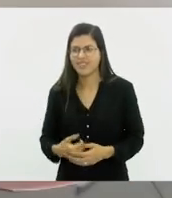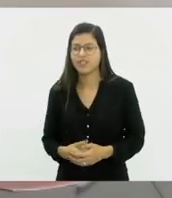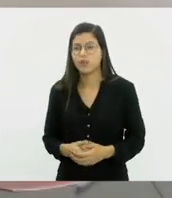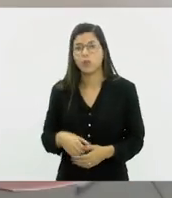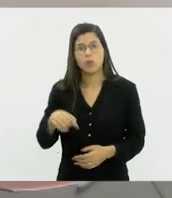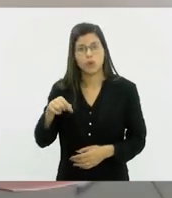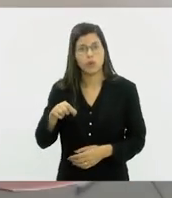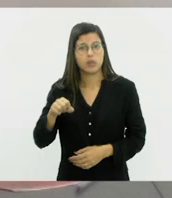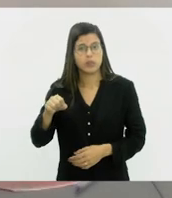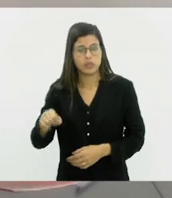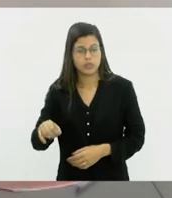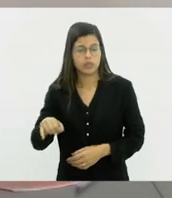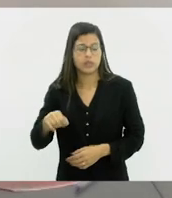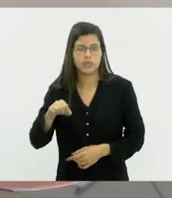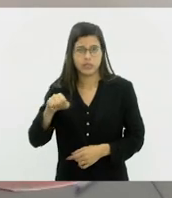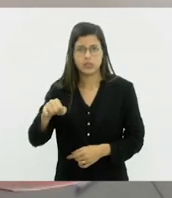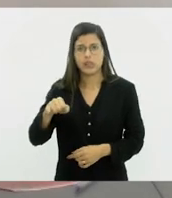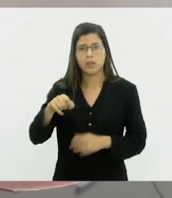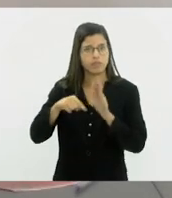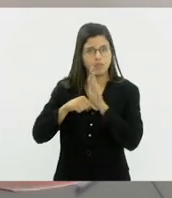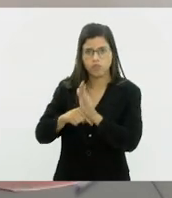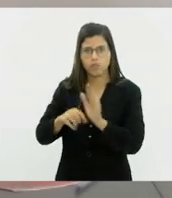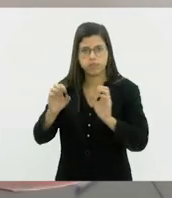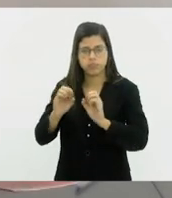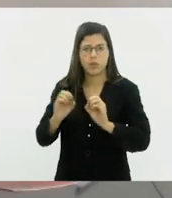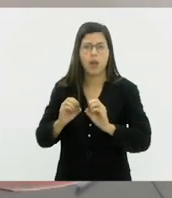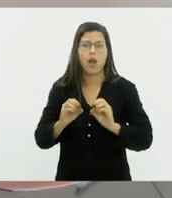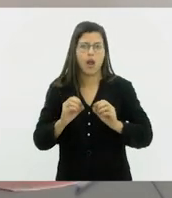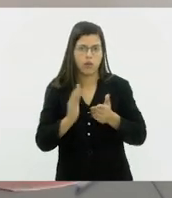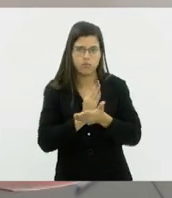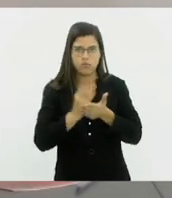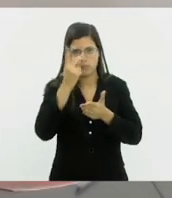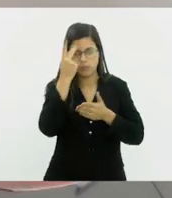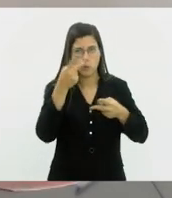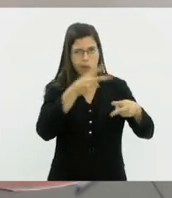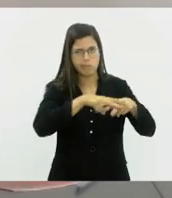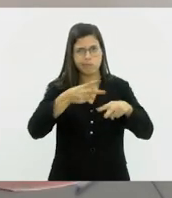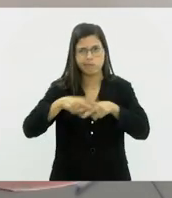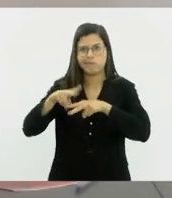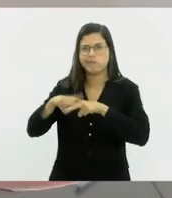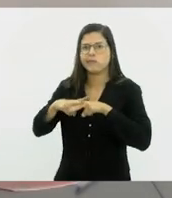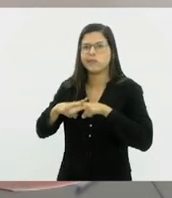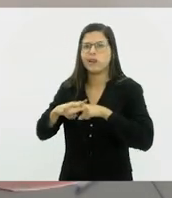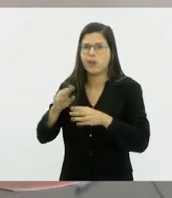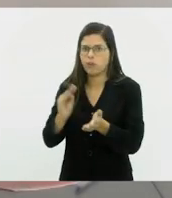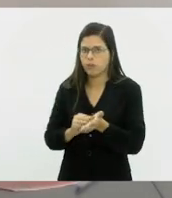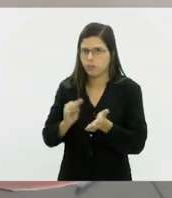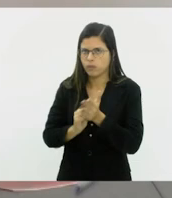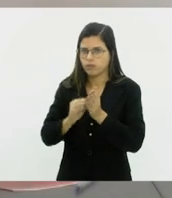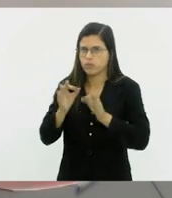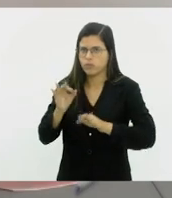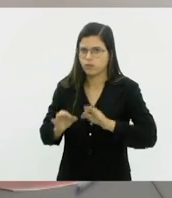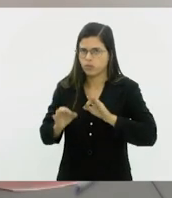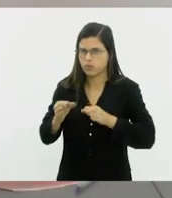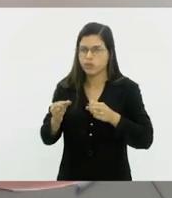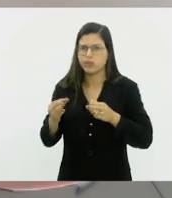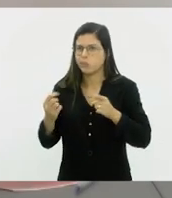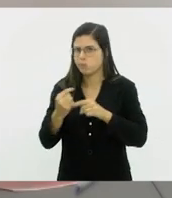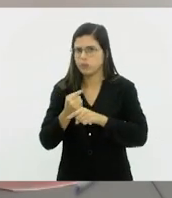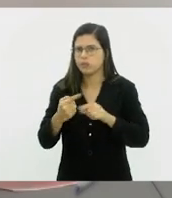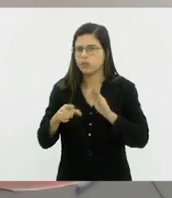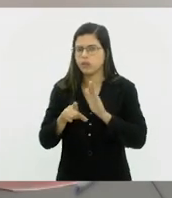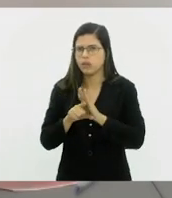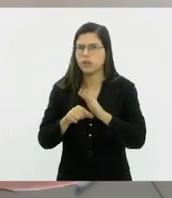colegas estariam indevidamente encarcerados Essa é a verdade que se diga né o André foi um também que entrou com